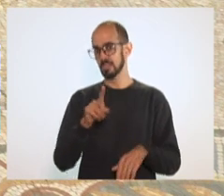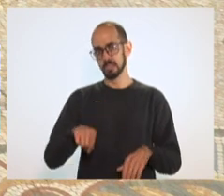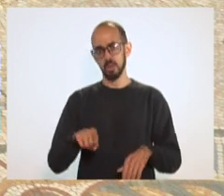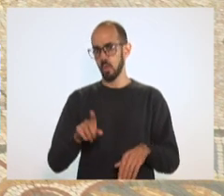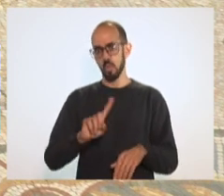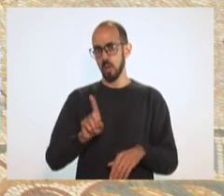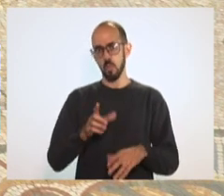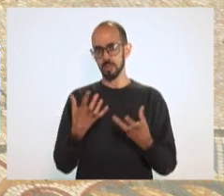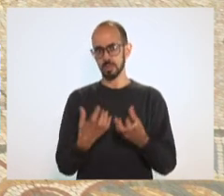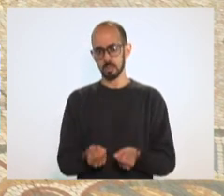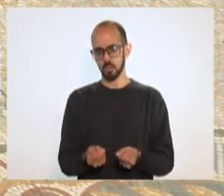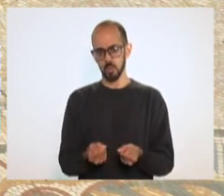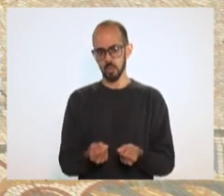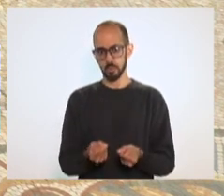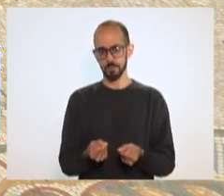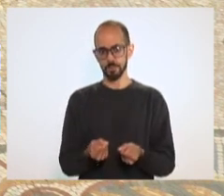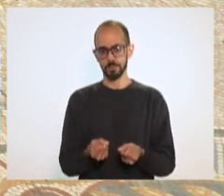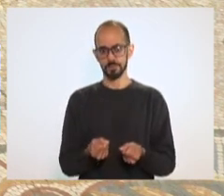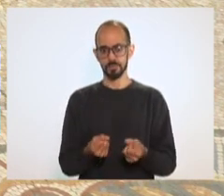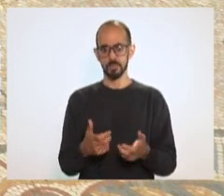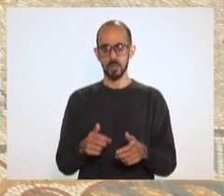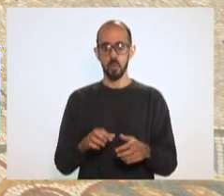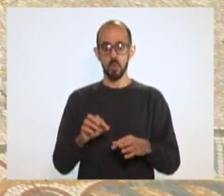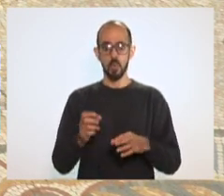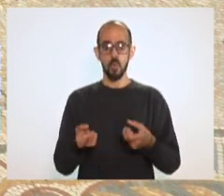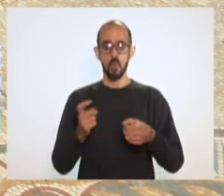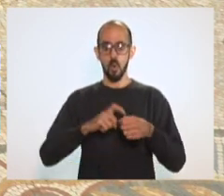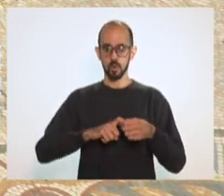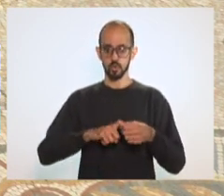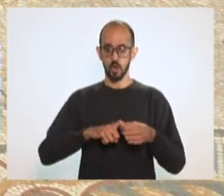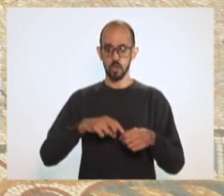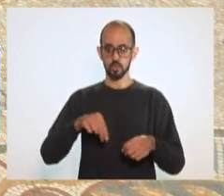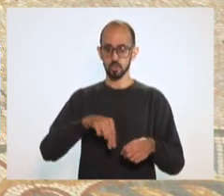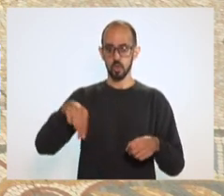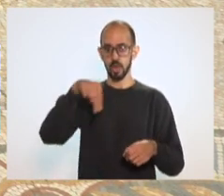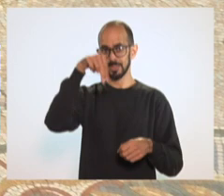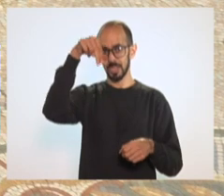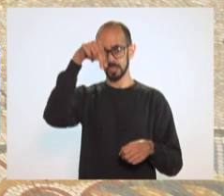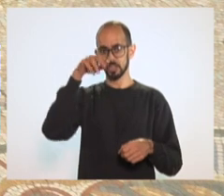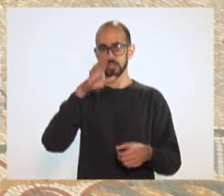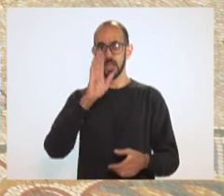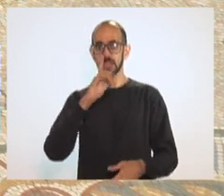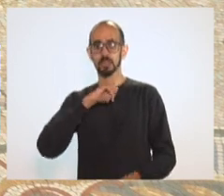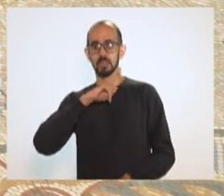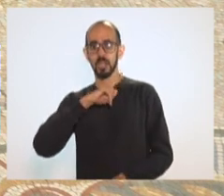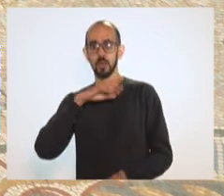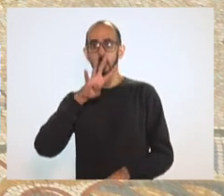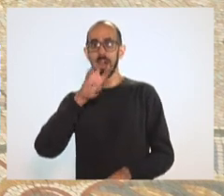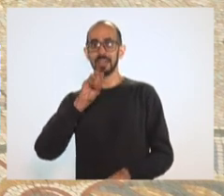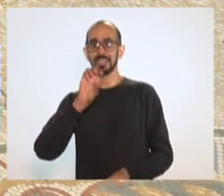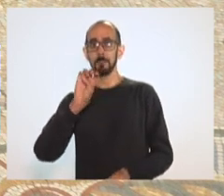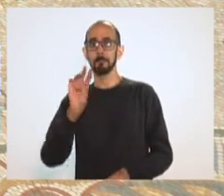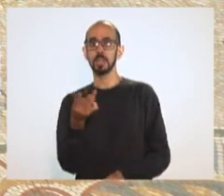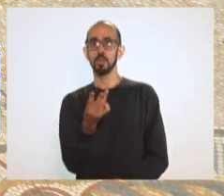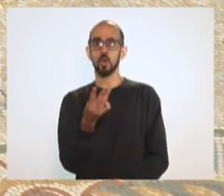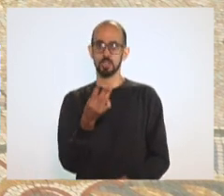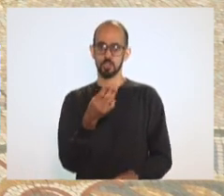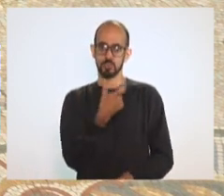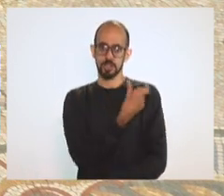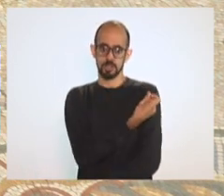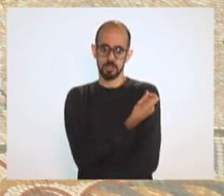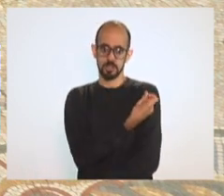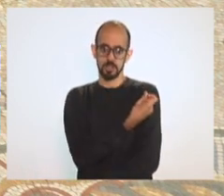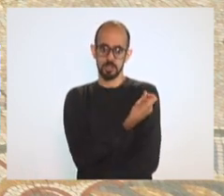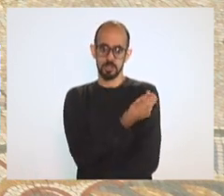por exemplo, quando o consórcio do Nordeste já está comprando 40 milhões de doses de vacina, o governo do estado do Rio de Janeiro não pode